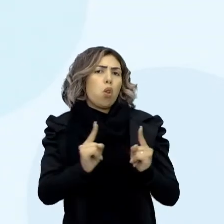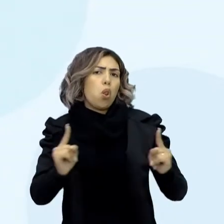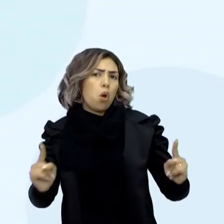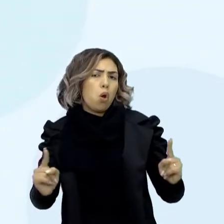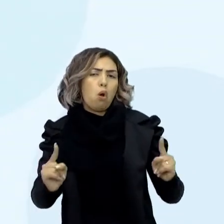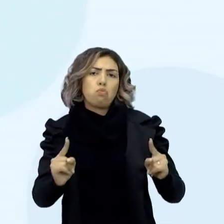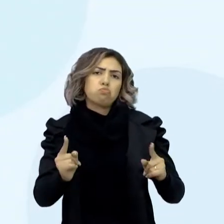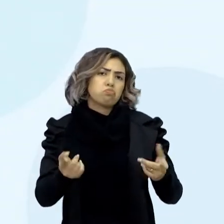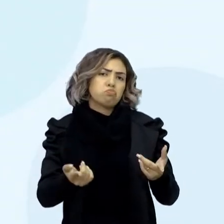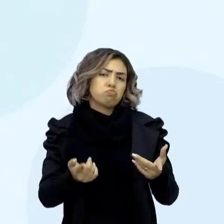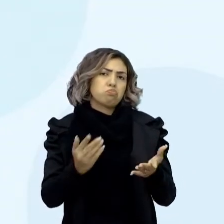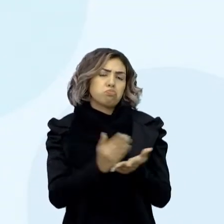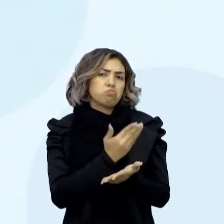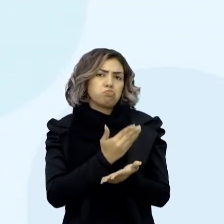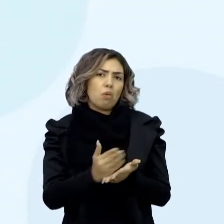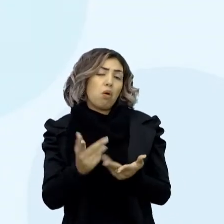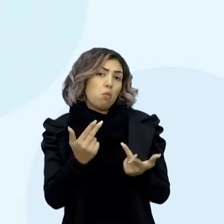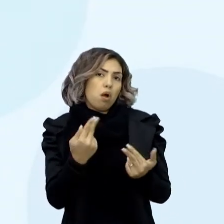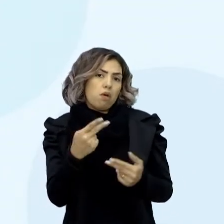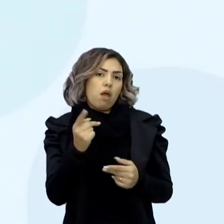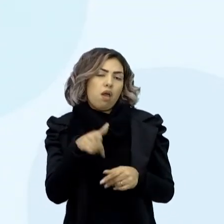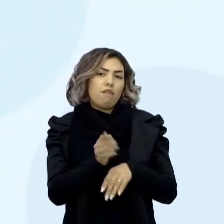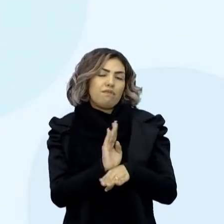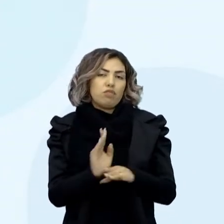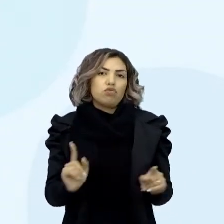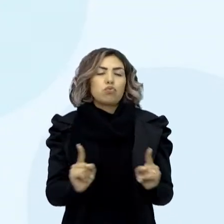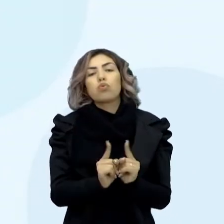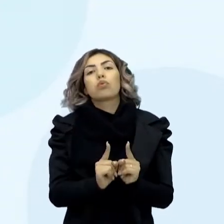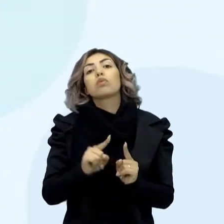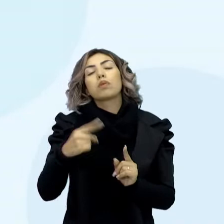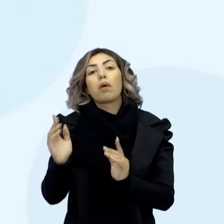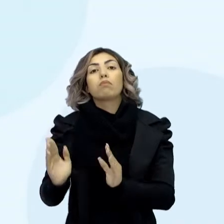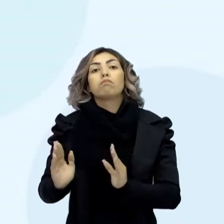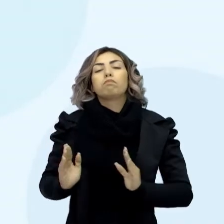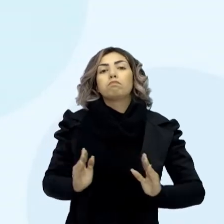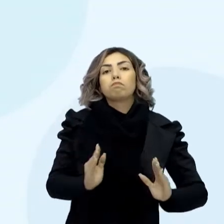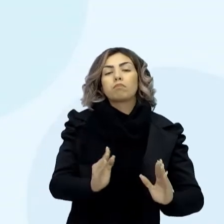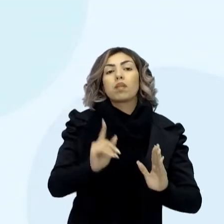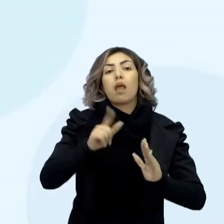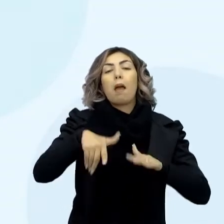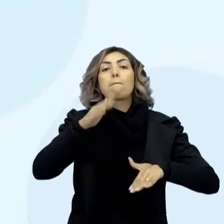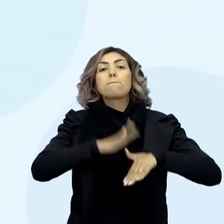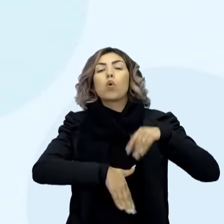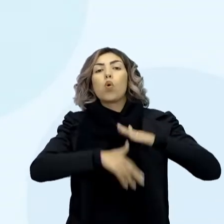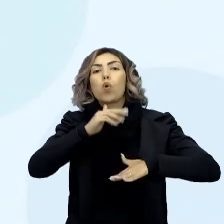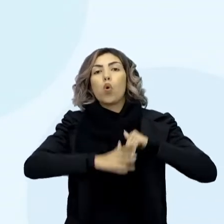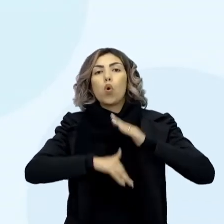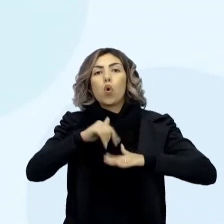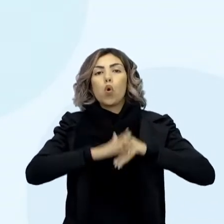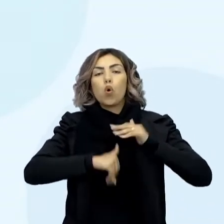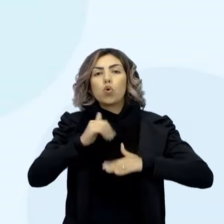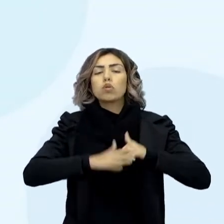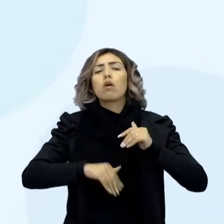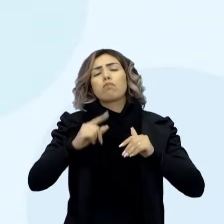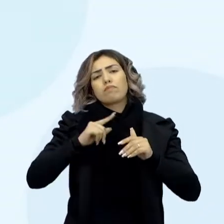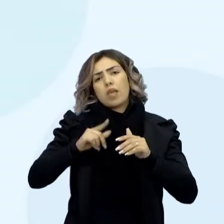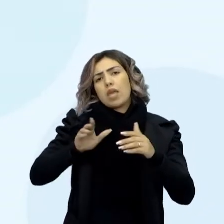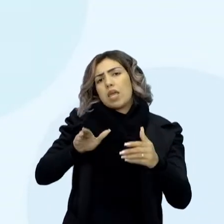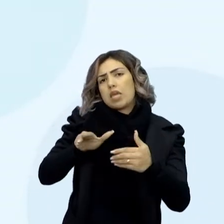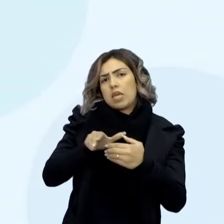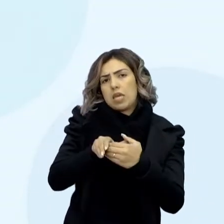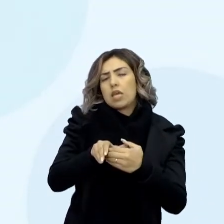caso de vocês, é um videozinho curto. E aí depois nós temos a produção, que é realmente produzir, quem que está envolvido nesse